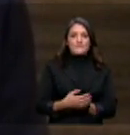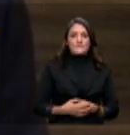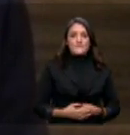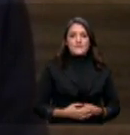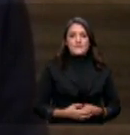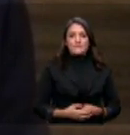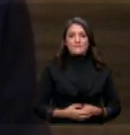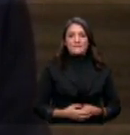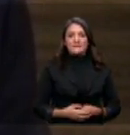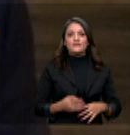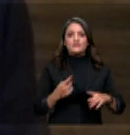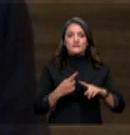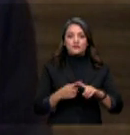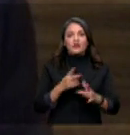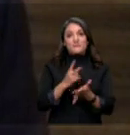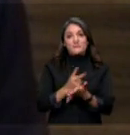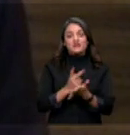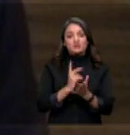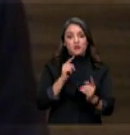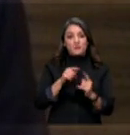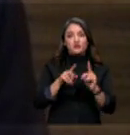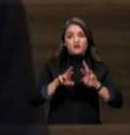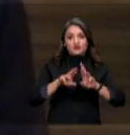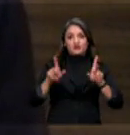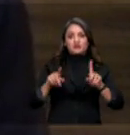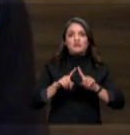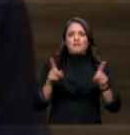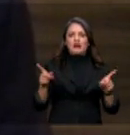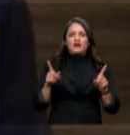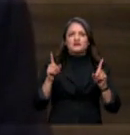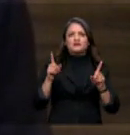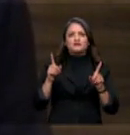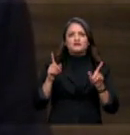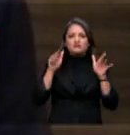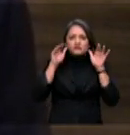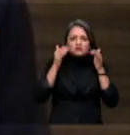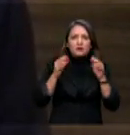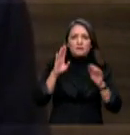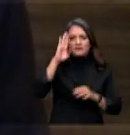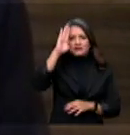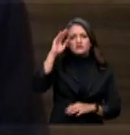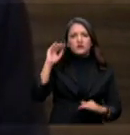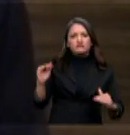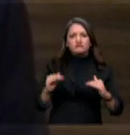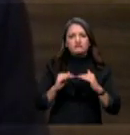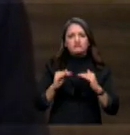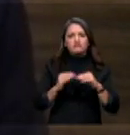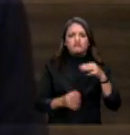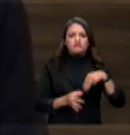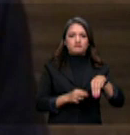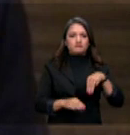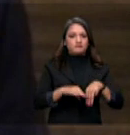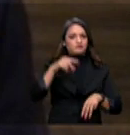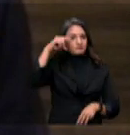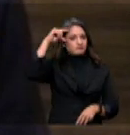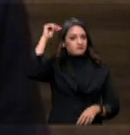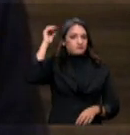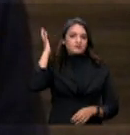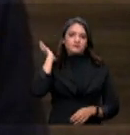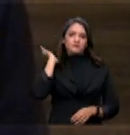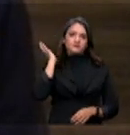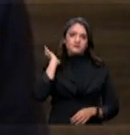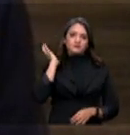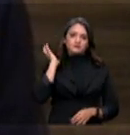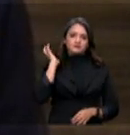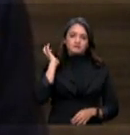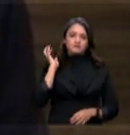quando por fundamentação diferente, quanto ao mérito, coincide com a posição da eminente ministra Rosa Weber, no